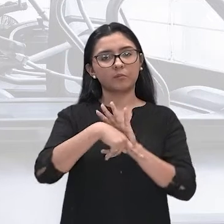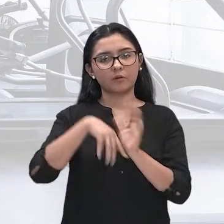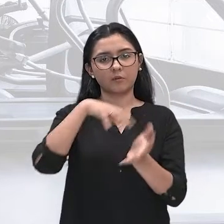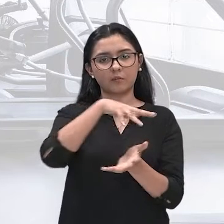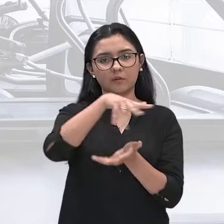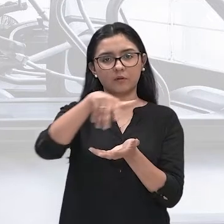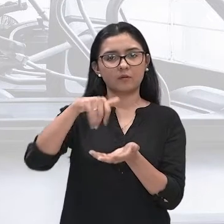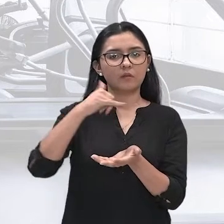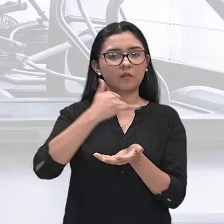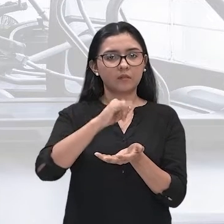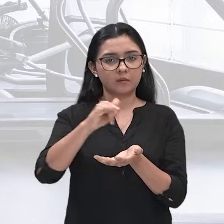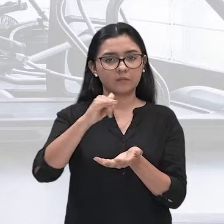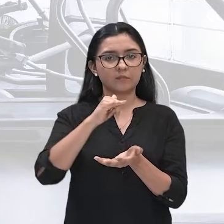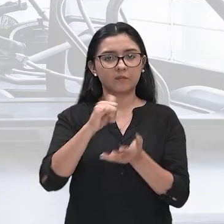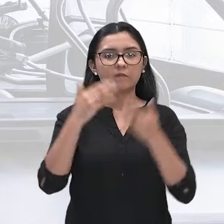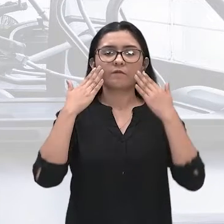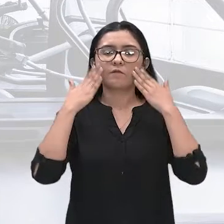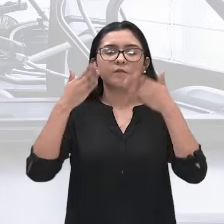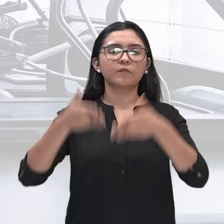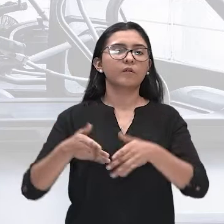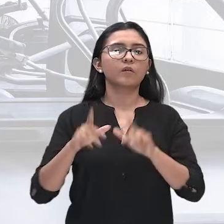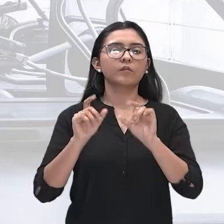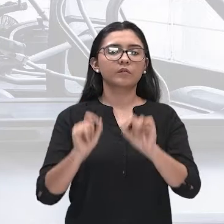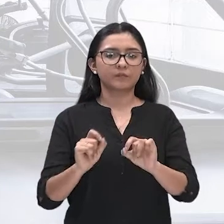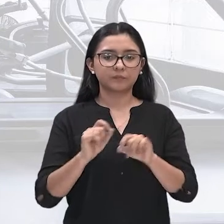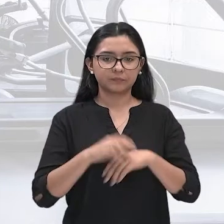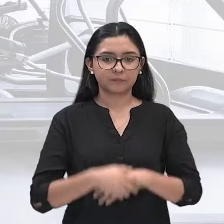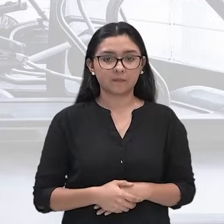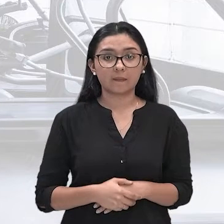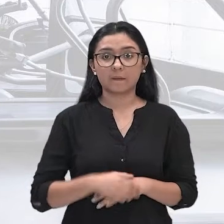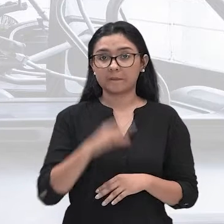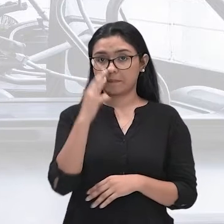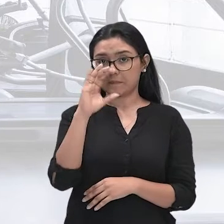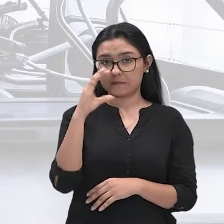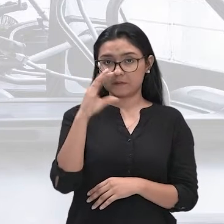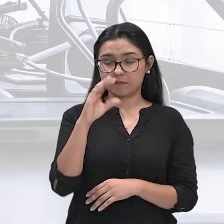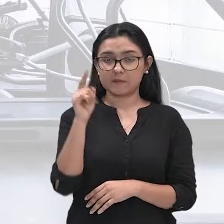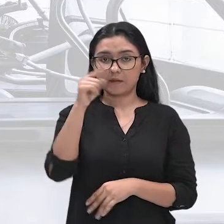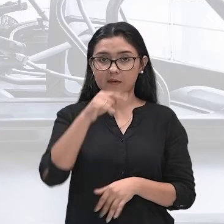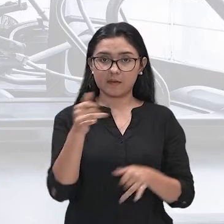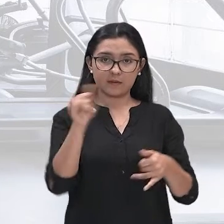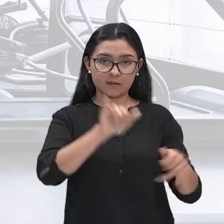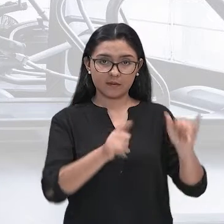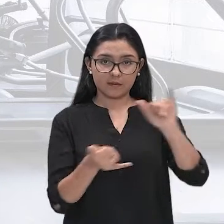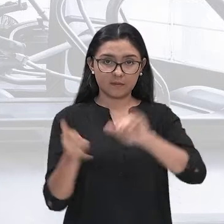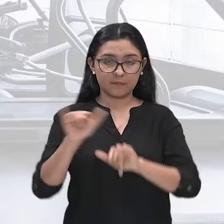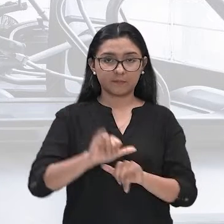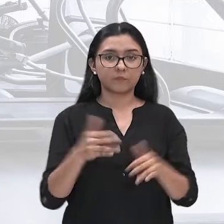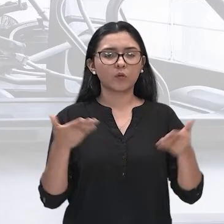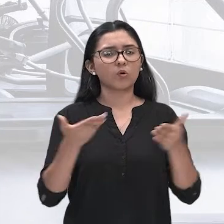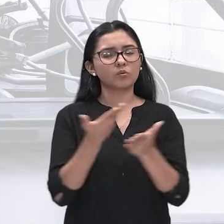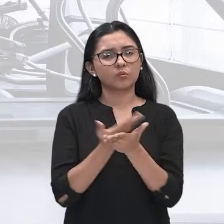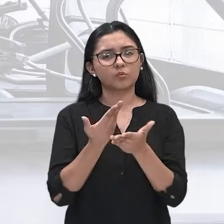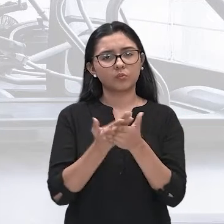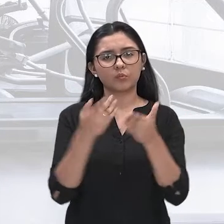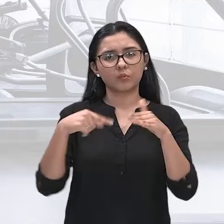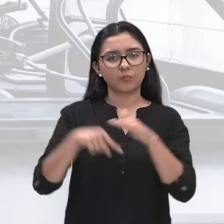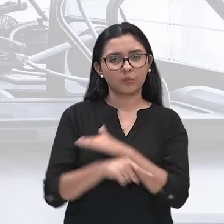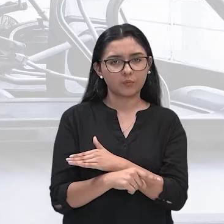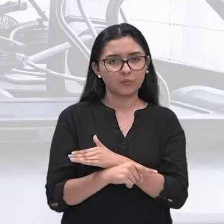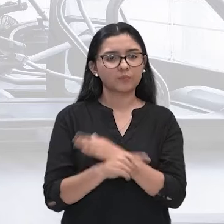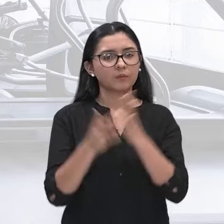bioquímica, voltado, logicamente, para essa nossa ciência que é a química, tá bom? Então, a gente vai se aprofundar um pouquinho mais